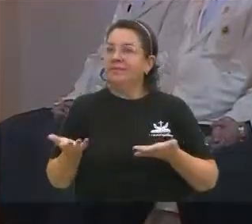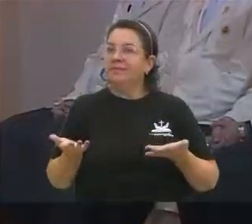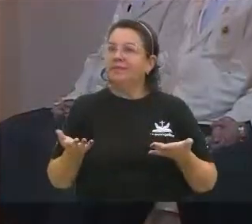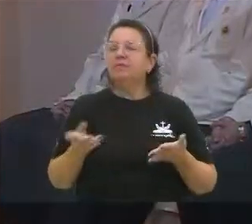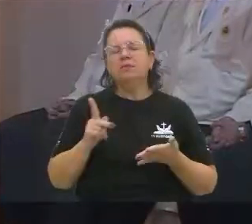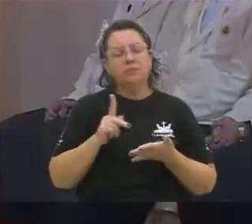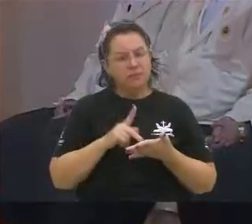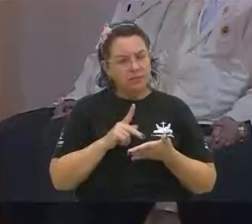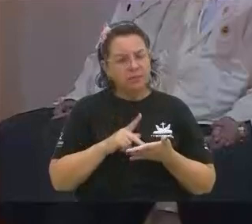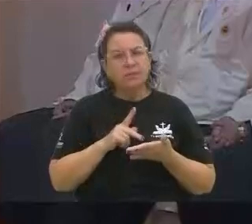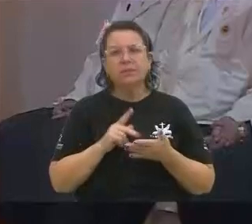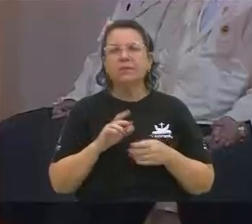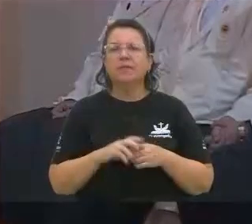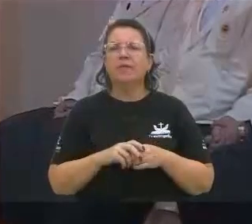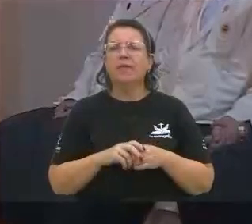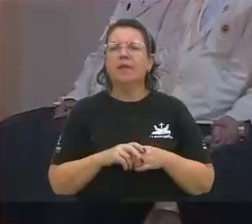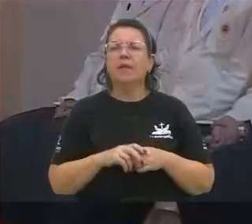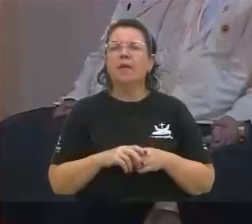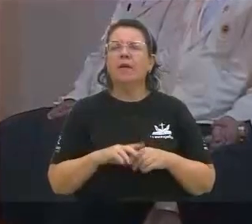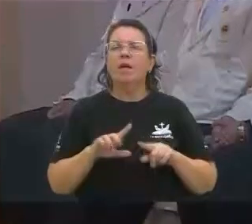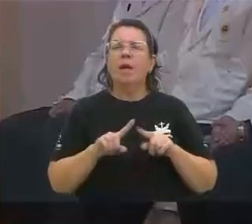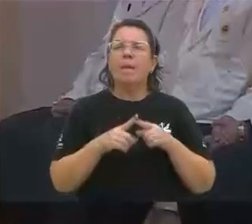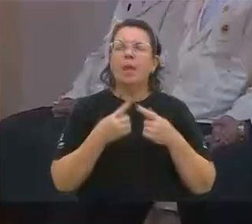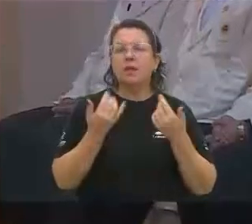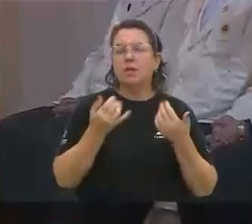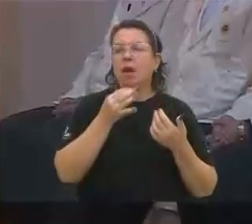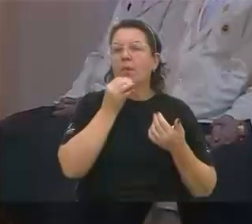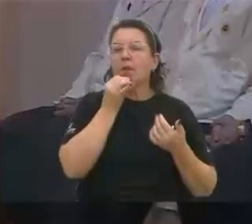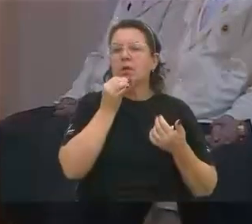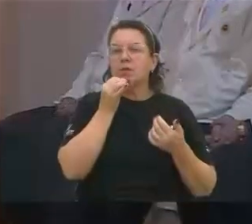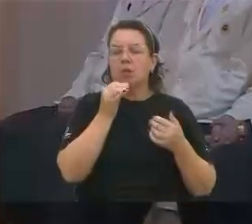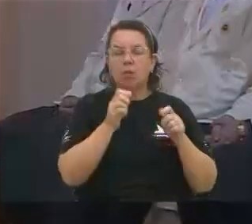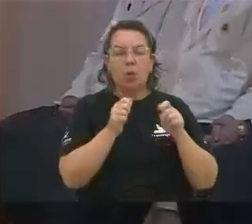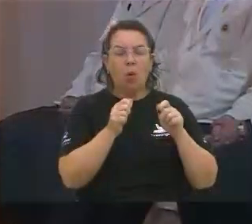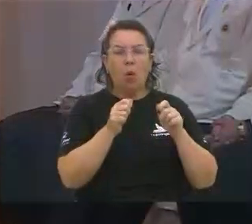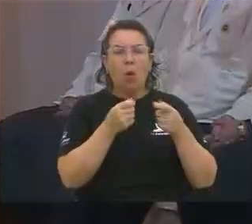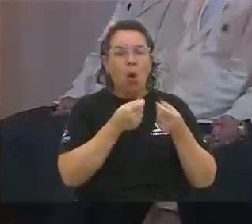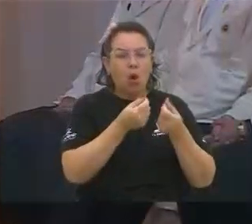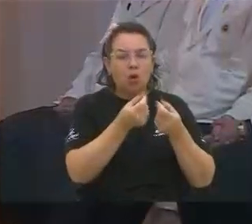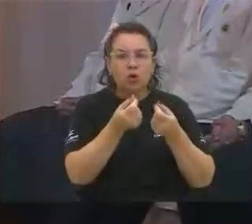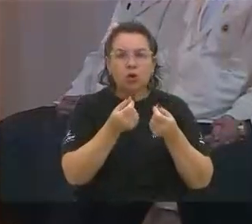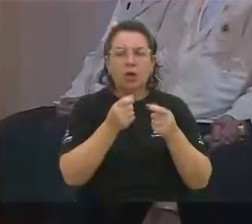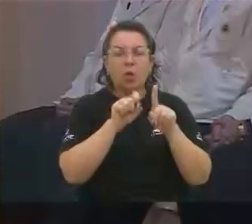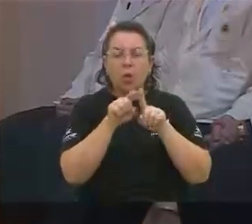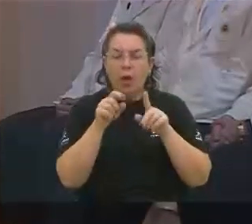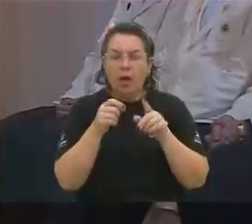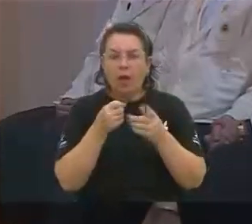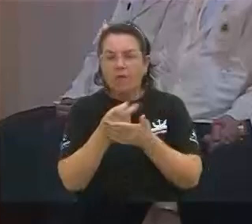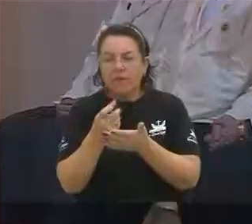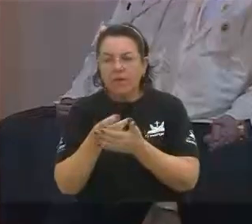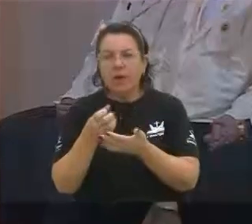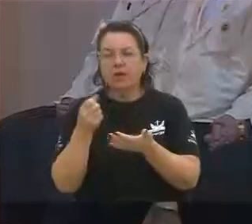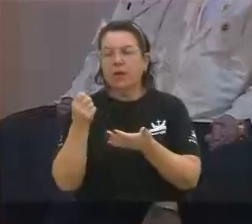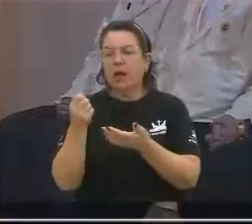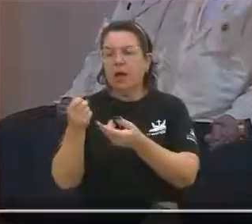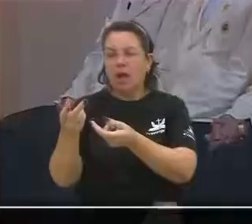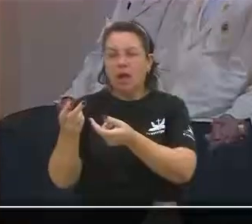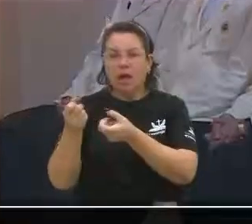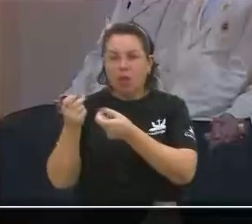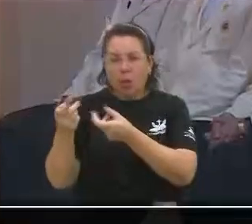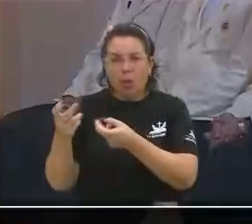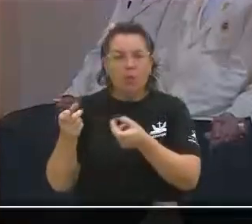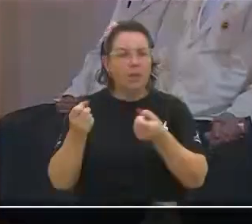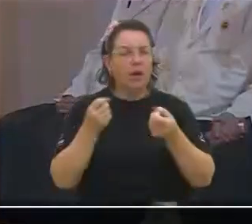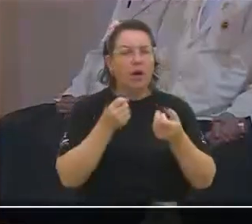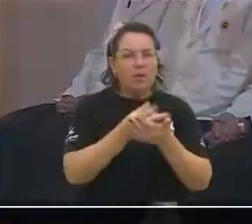é quando se trata de comércio de prosperar das coisas do mundo se você sabe